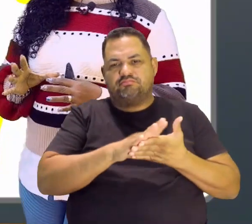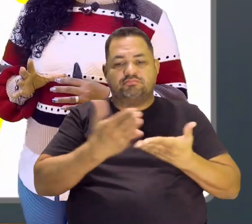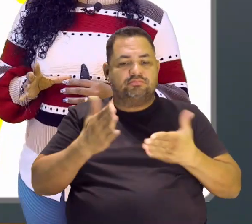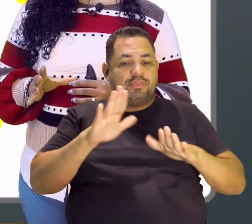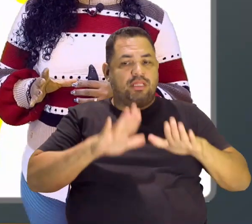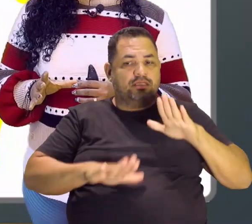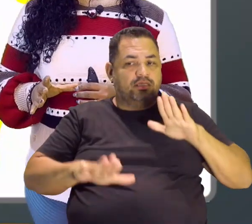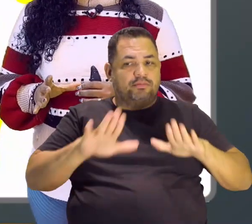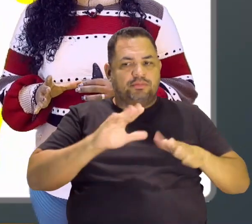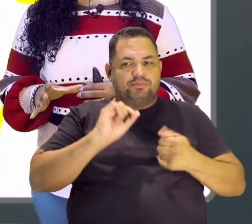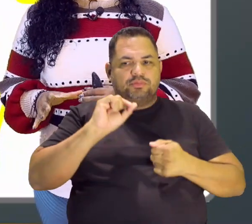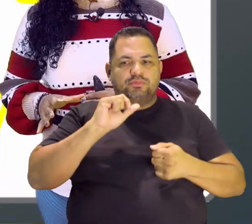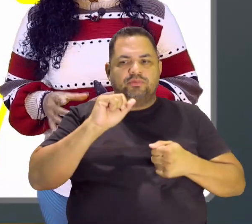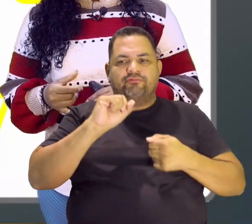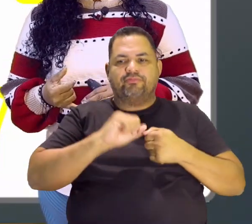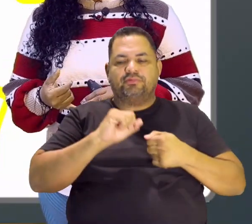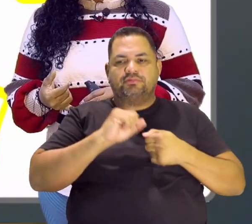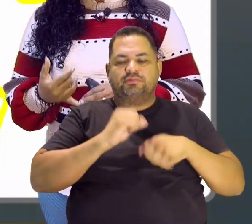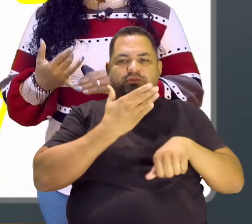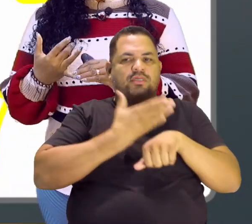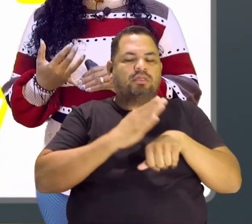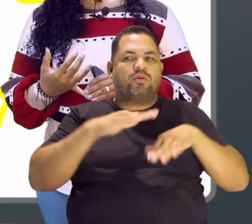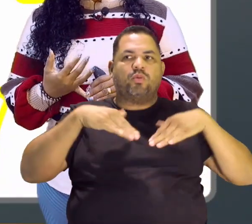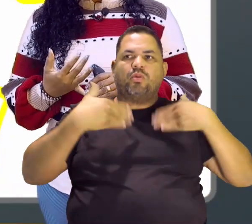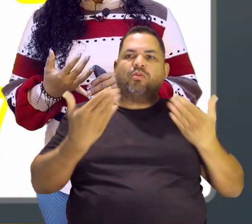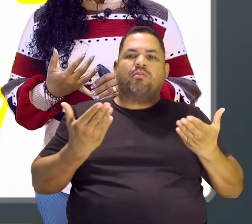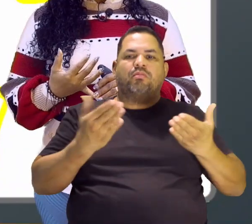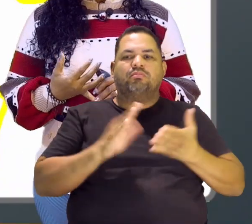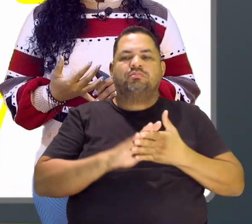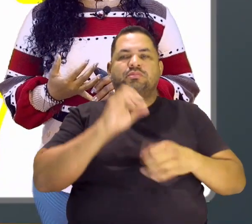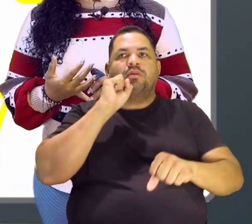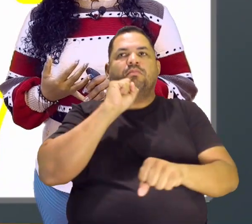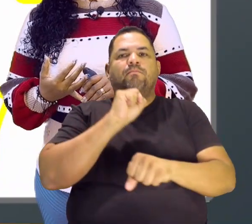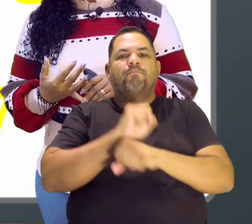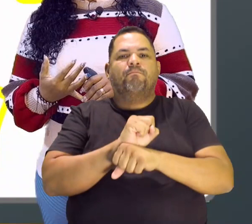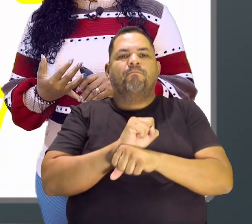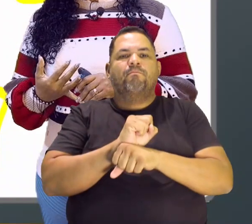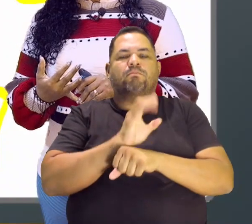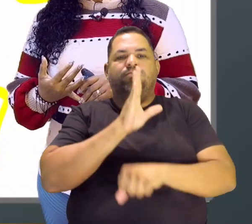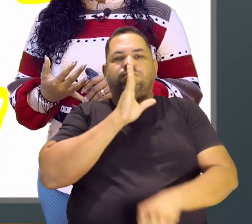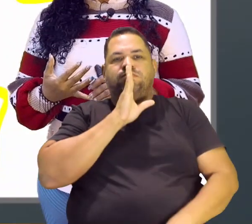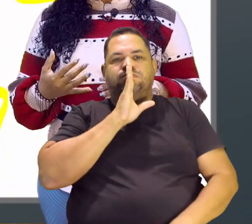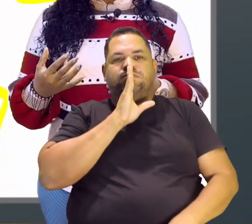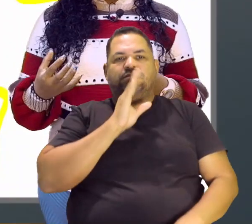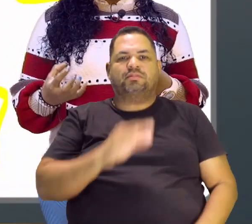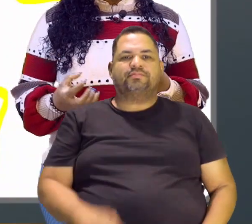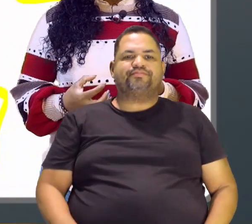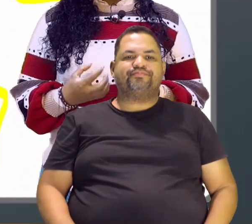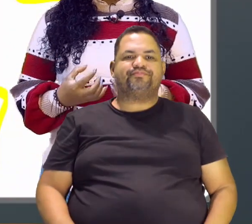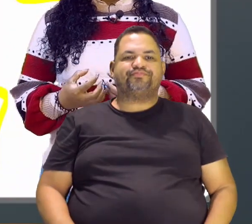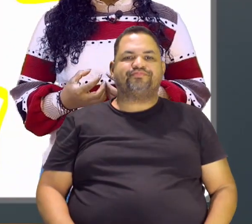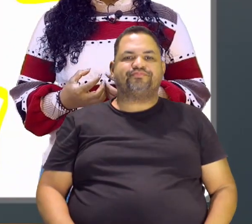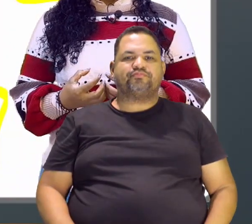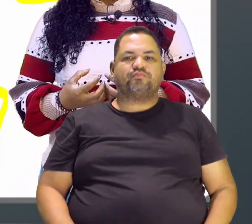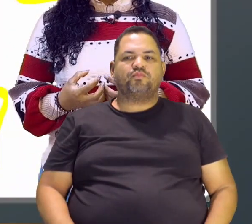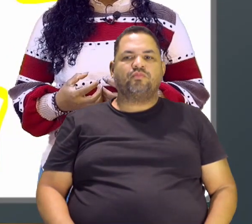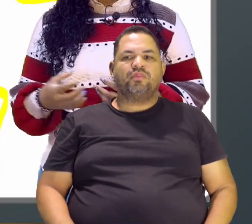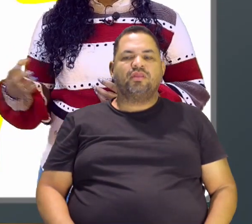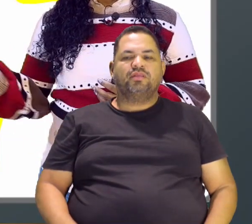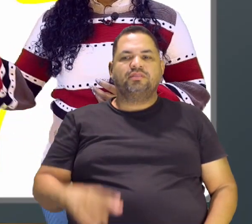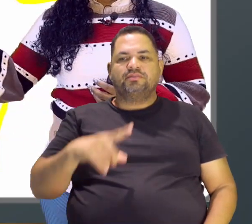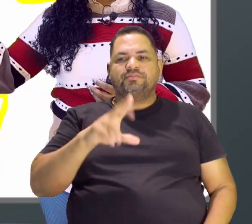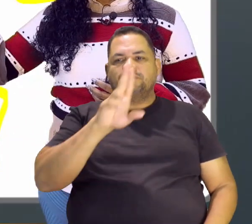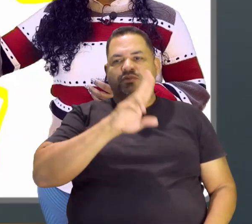atividade que eu estou realizando. Sim. Então, perceba, se eu estou em repouso, eu tenho uma maior porcentagem aí